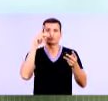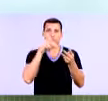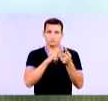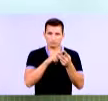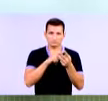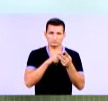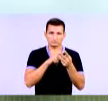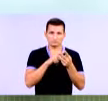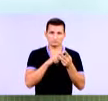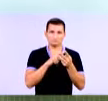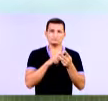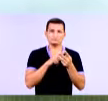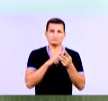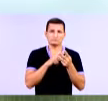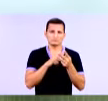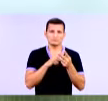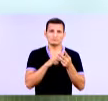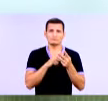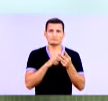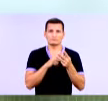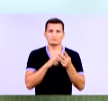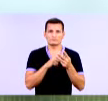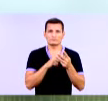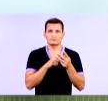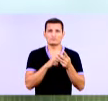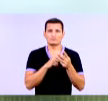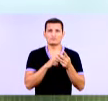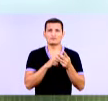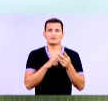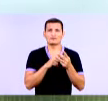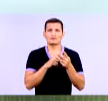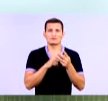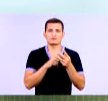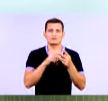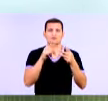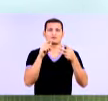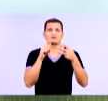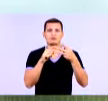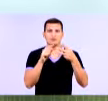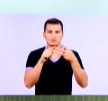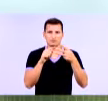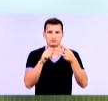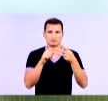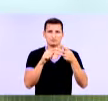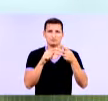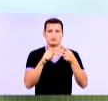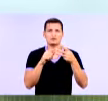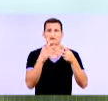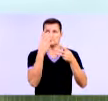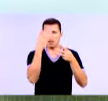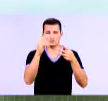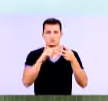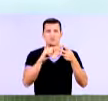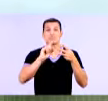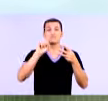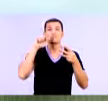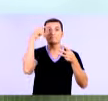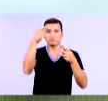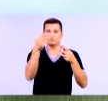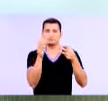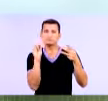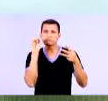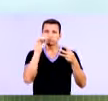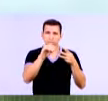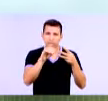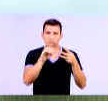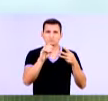professor que vai corrigir a sua imagem, ele precisa saber como era a imagem original. Você vai postar a imagem transformada já com o efeito aplicado,